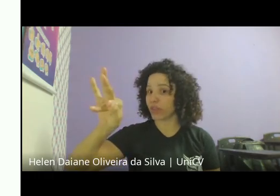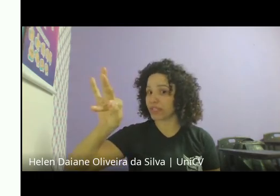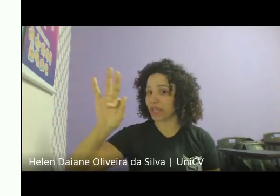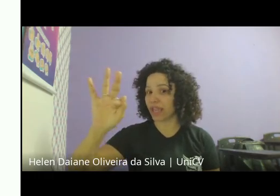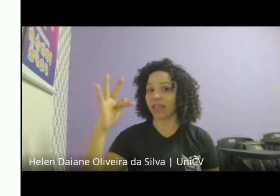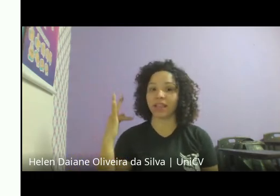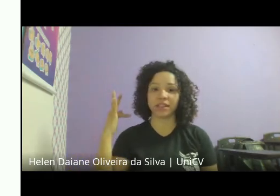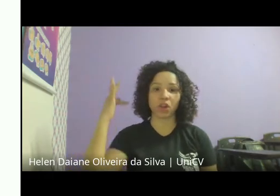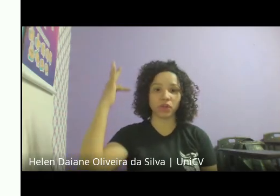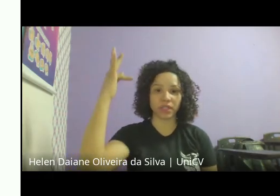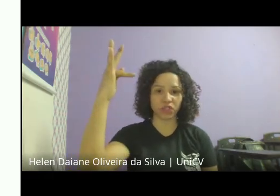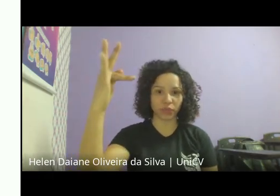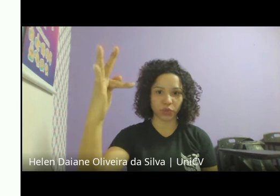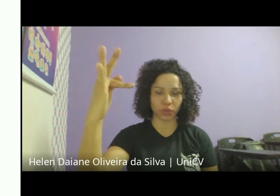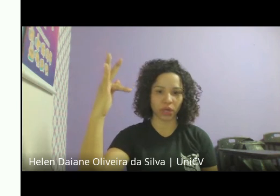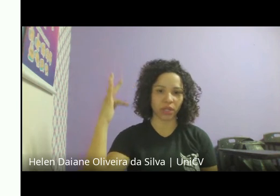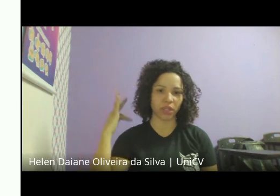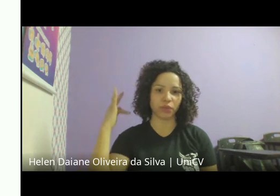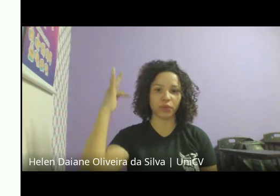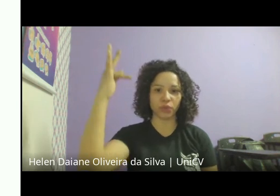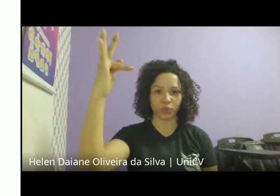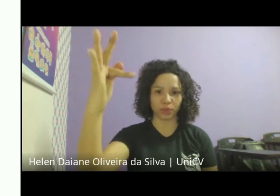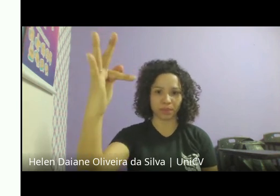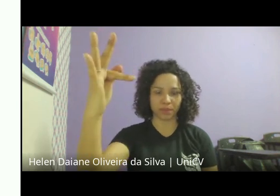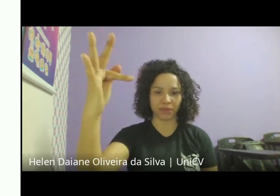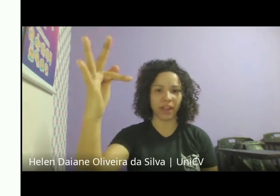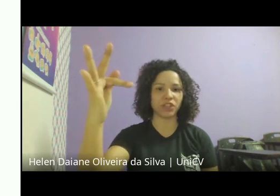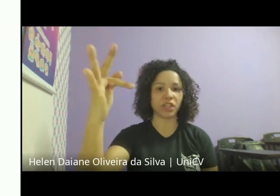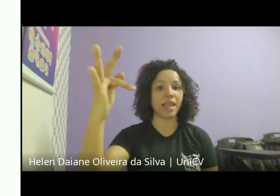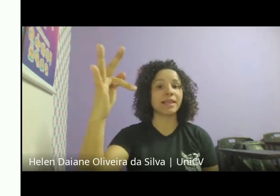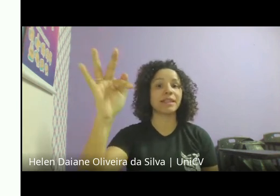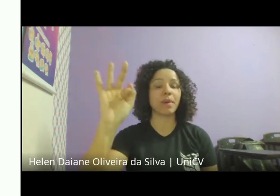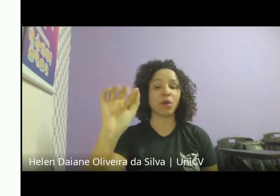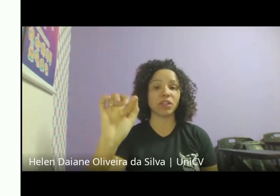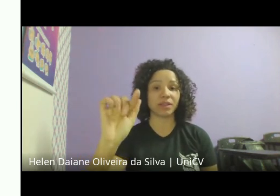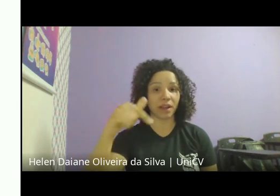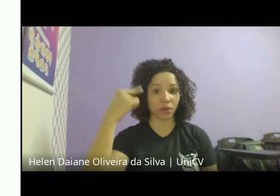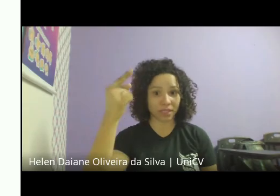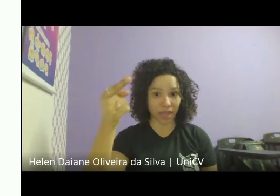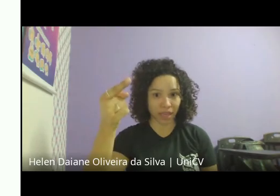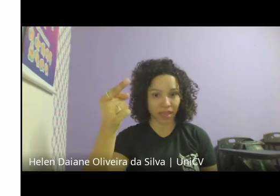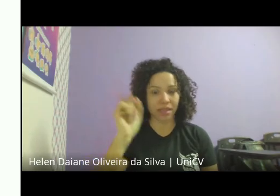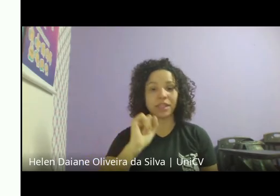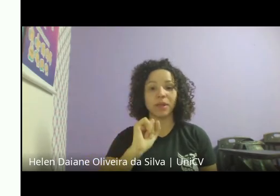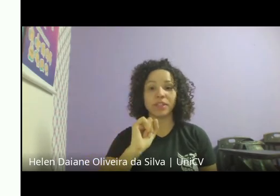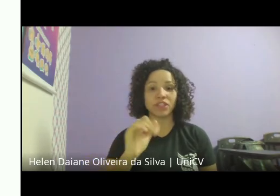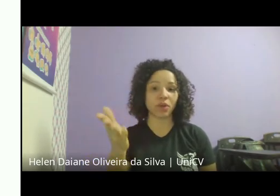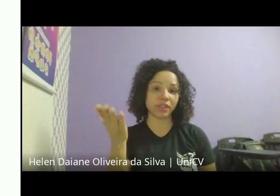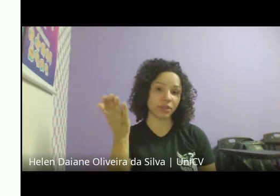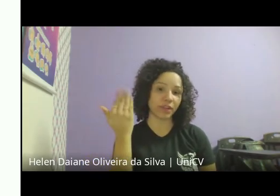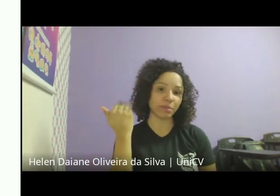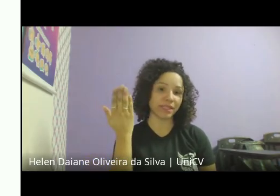vai acontecer, você coloca o sinal de futuro, ó. Futuro, para frente. Se é uma coisa que vai acontecer. Se é uma coisa